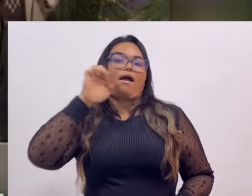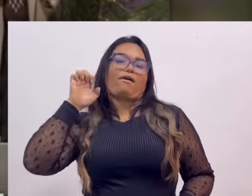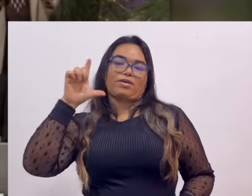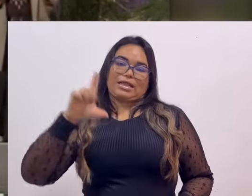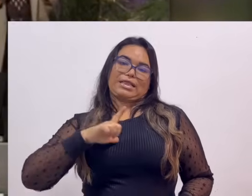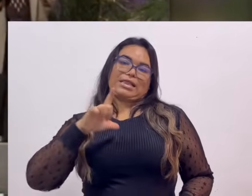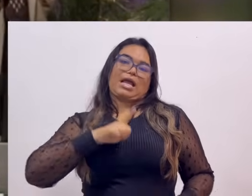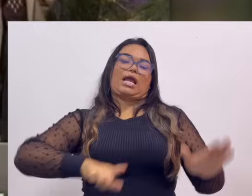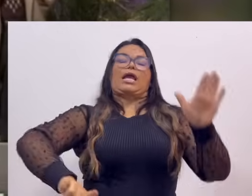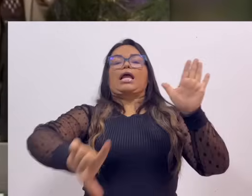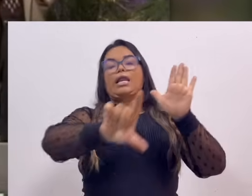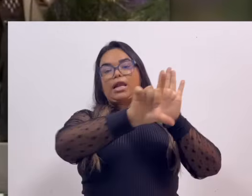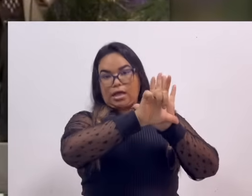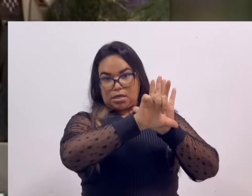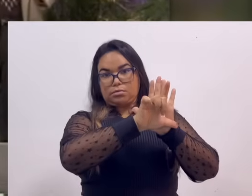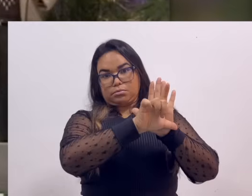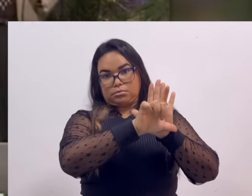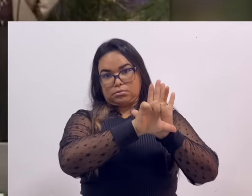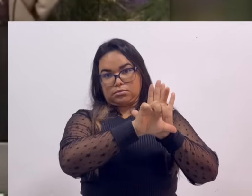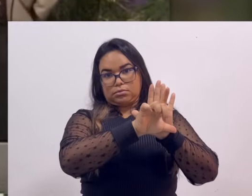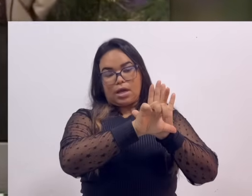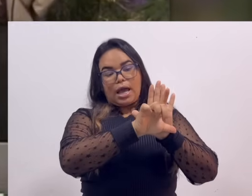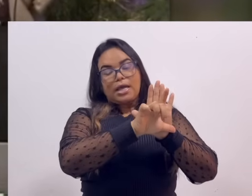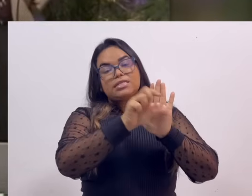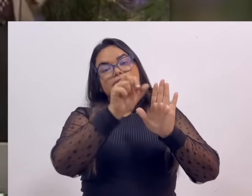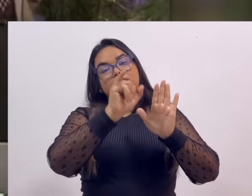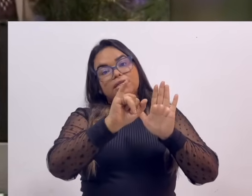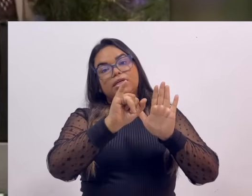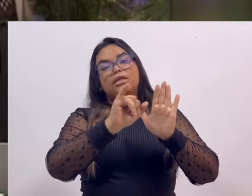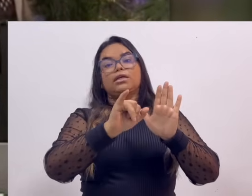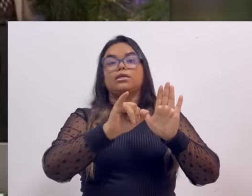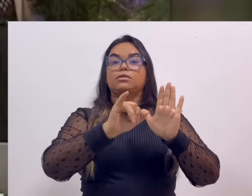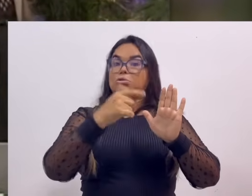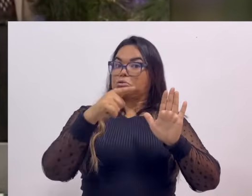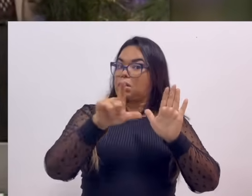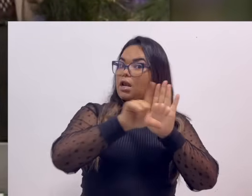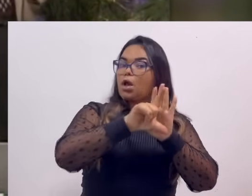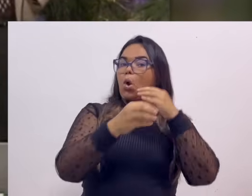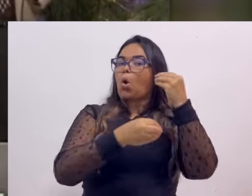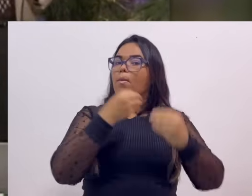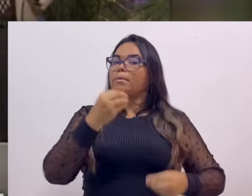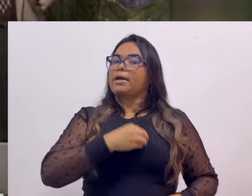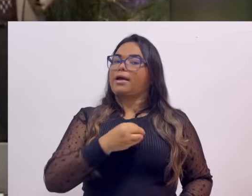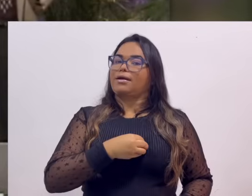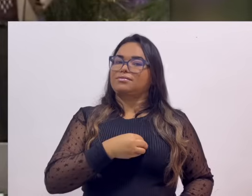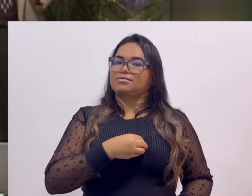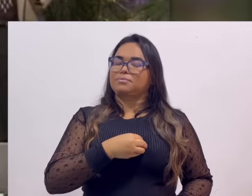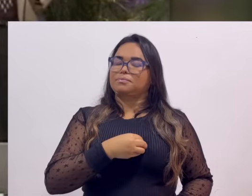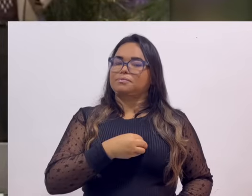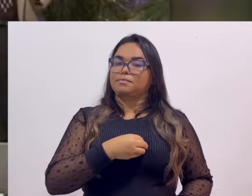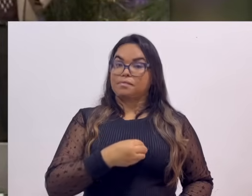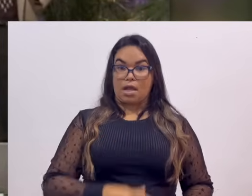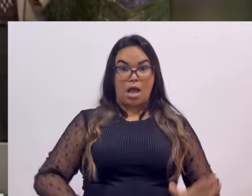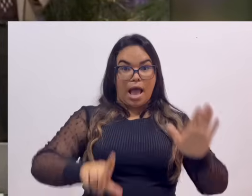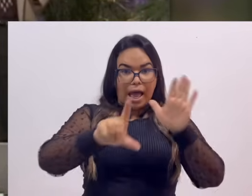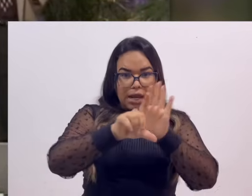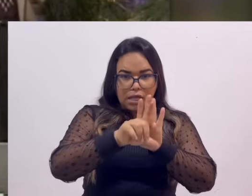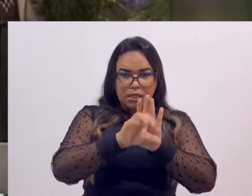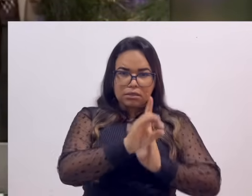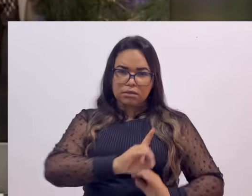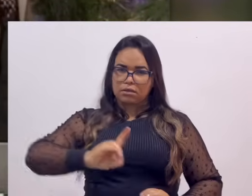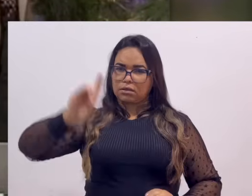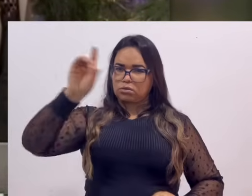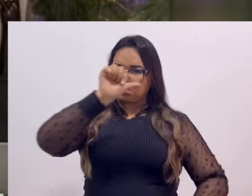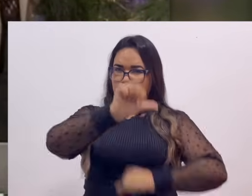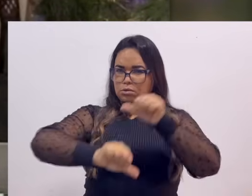devem ter tido uma lei. Se não, como seria possível que eles transgredissem? A lei de Deus pode ser mudada? Ela